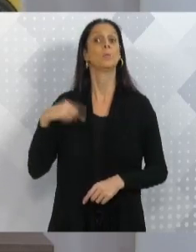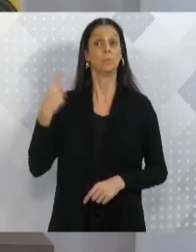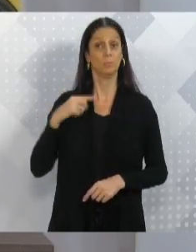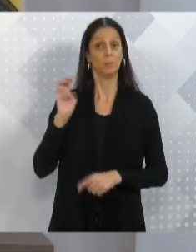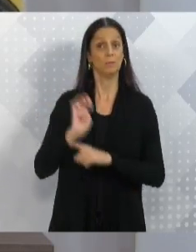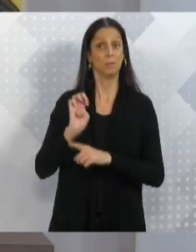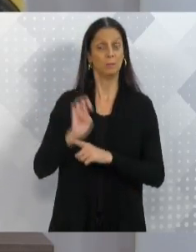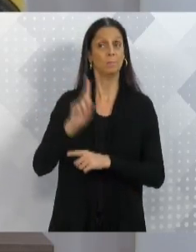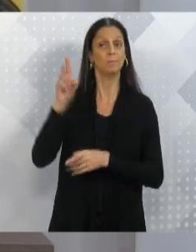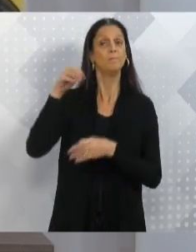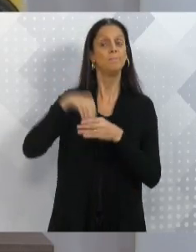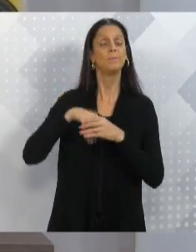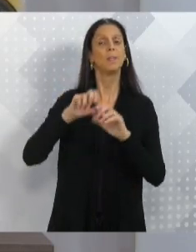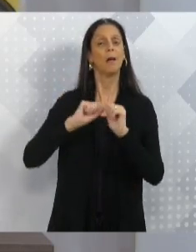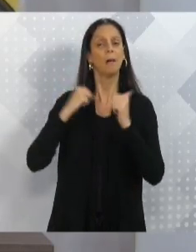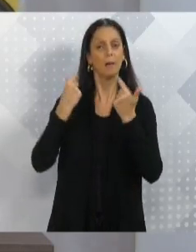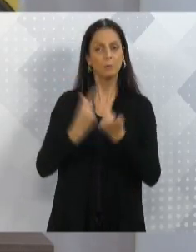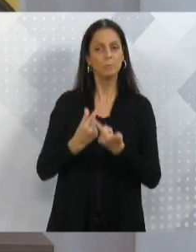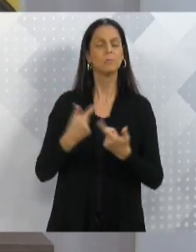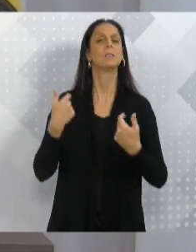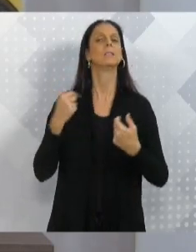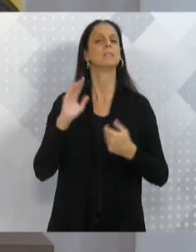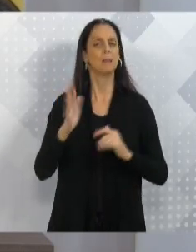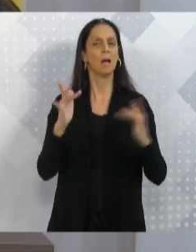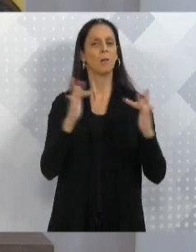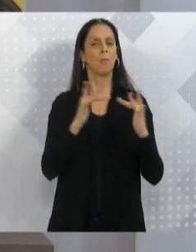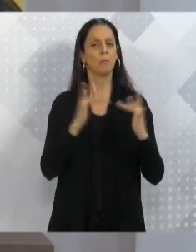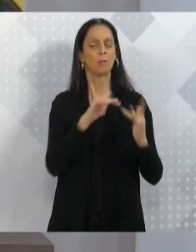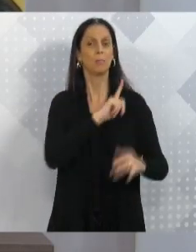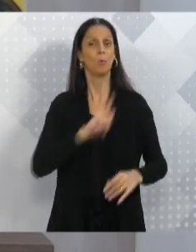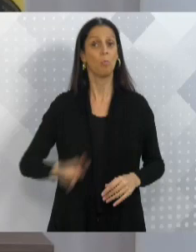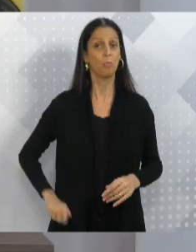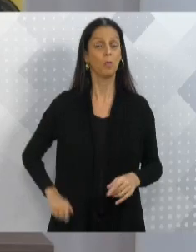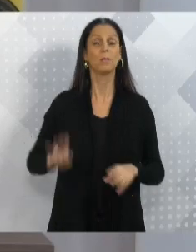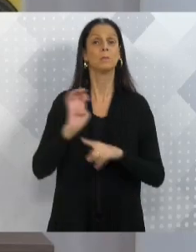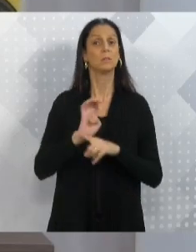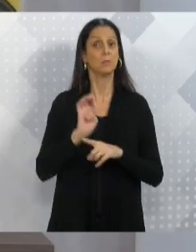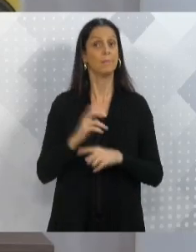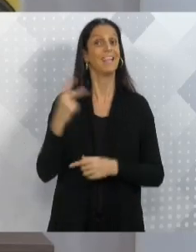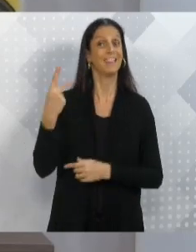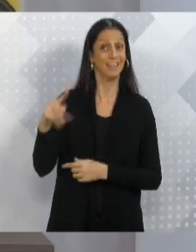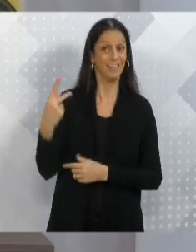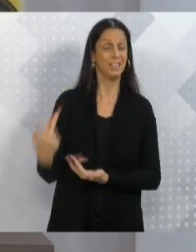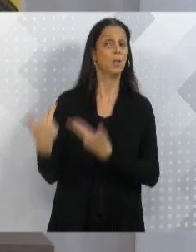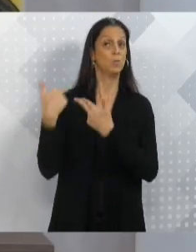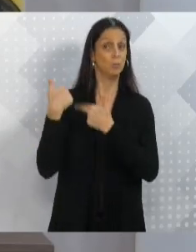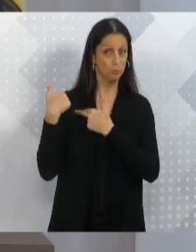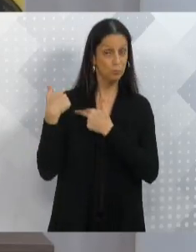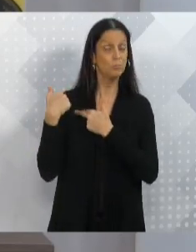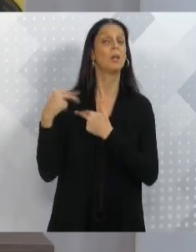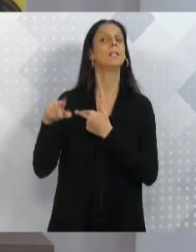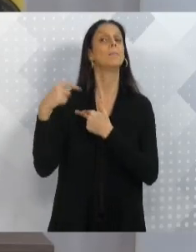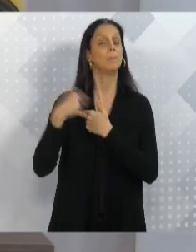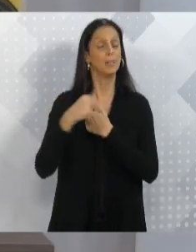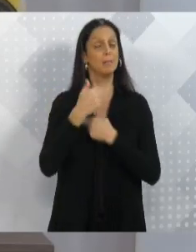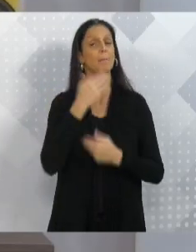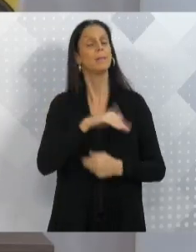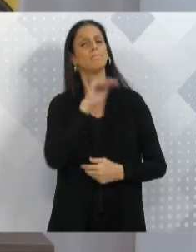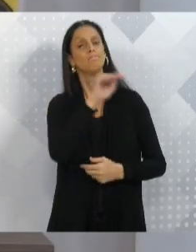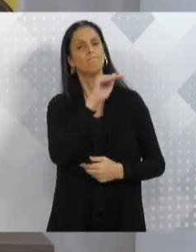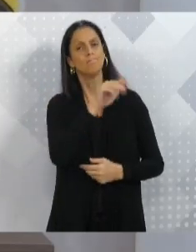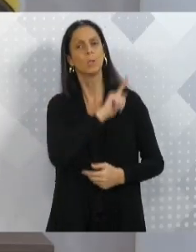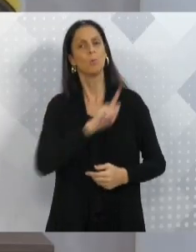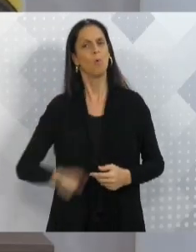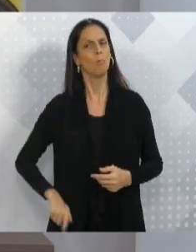estão lá na Assembleia Legislativa, justamente próximo do governo do Estado, e é função dos deputados estaduais cobrar a atenção do governo do Estado. Espero que todos